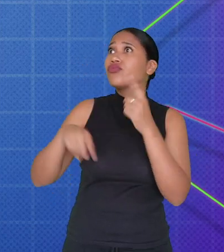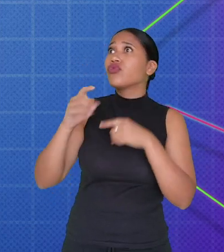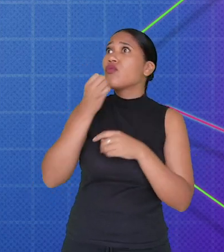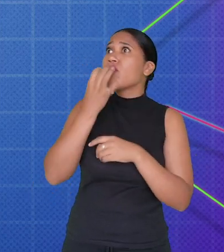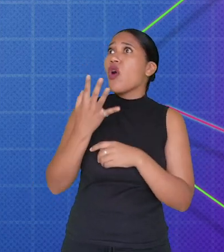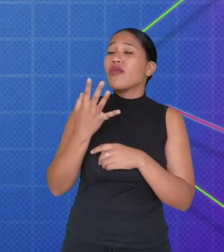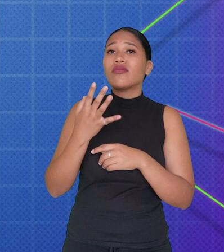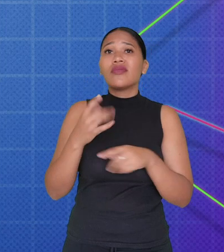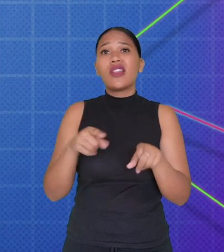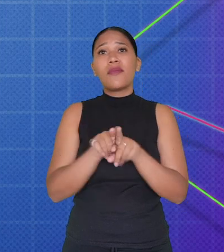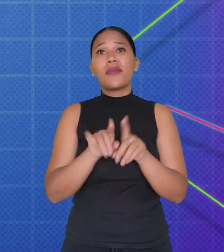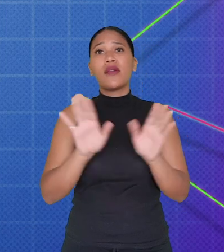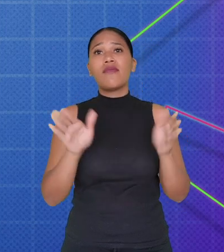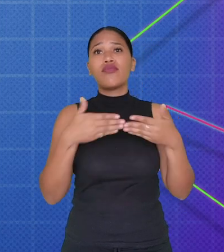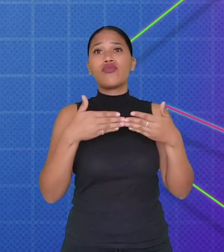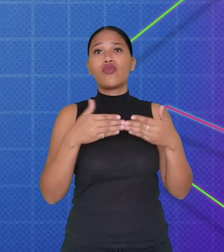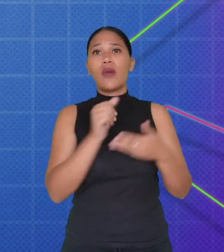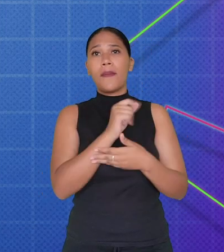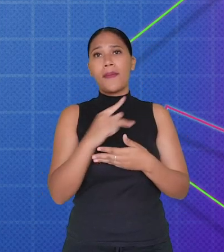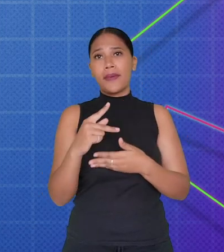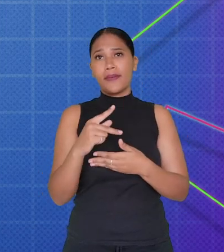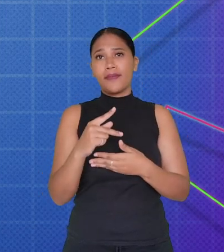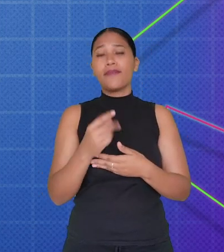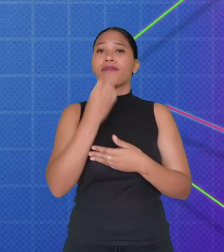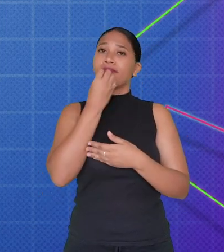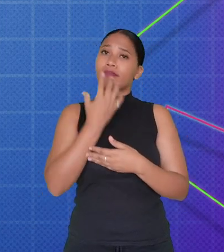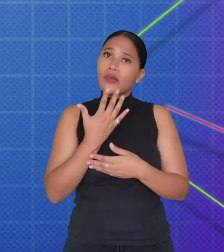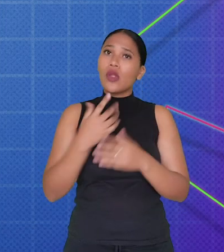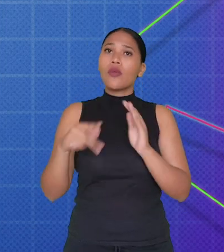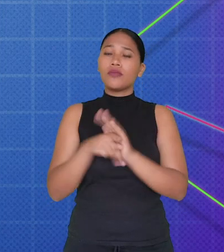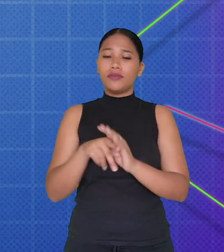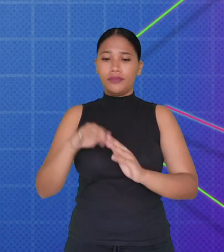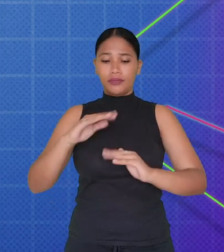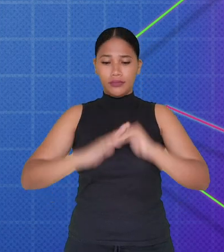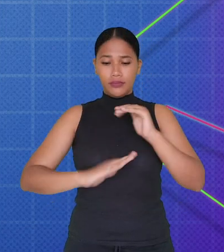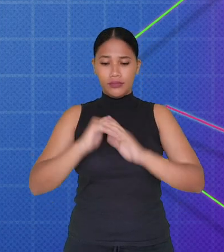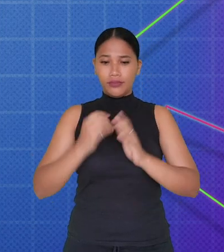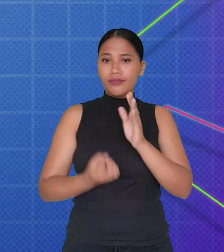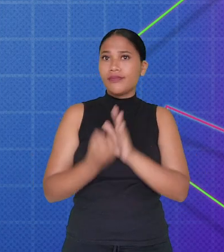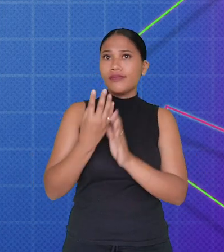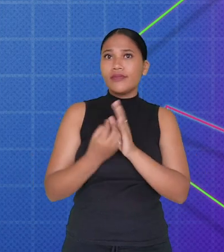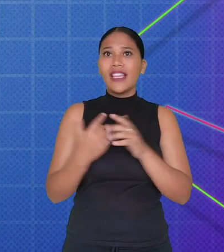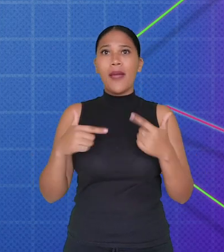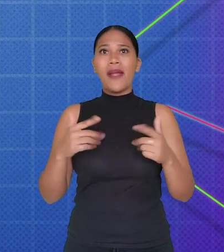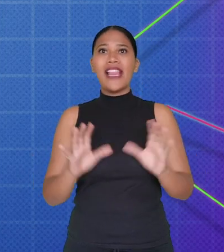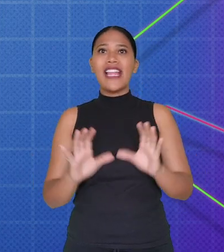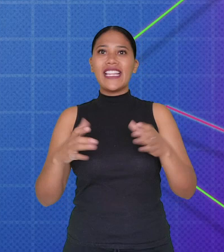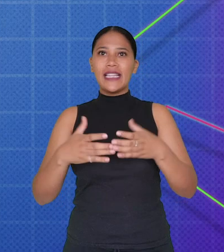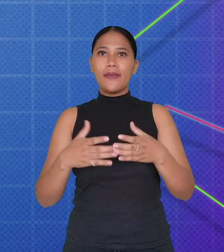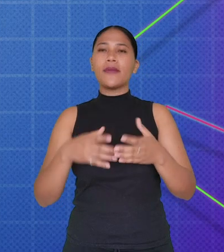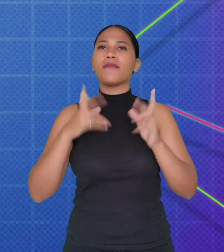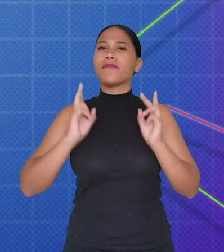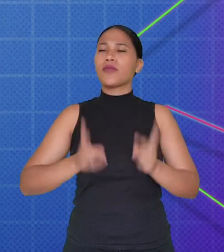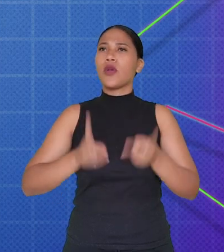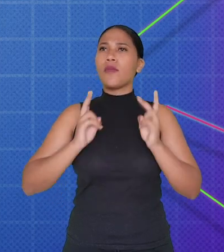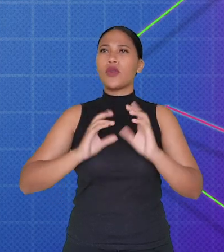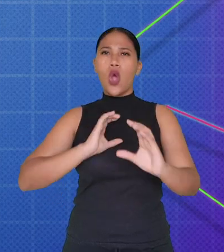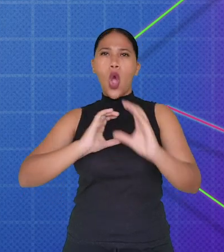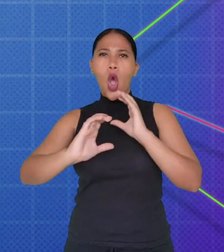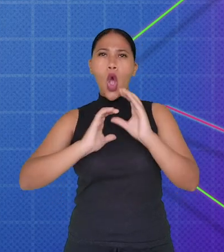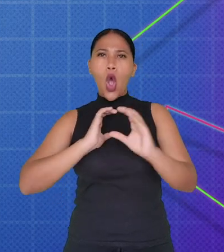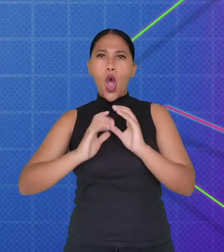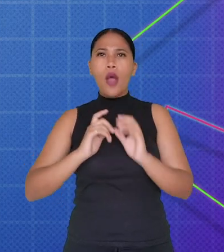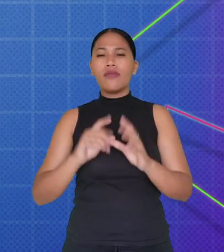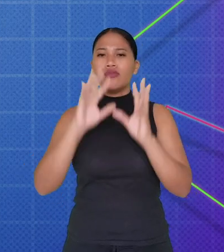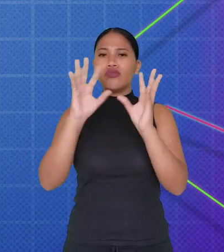performance e até mesmo encerramento do aplicativo em questão por isso é fundamental que os desenvolvedores trabalhem em equipe estejam em constante